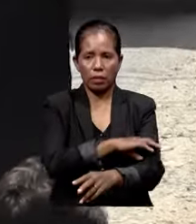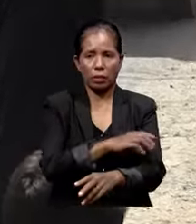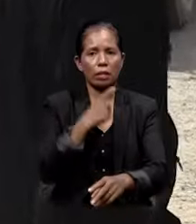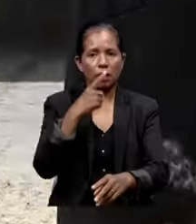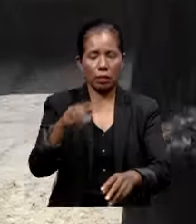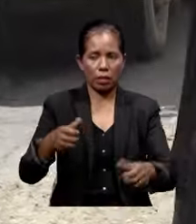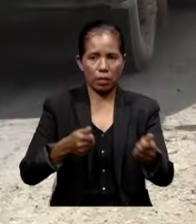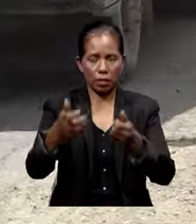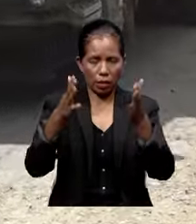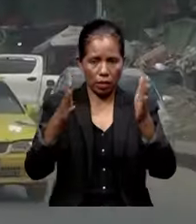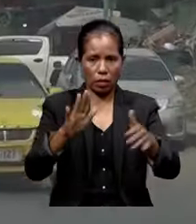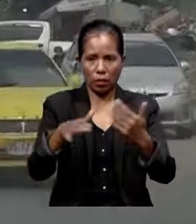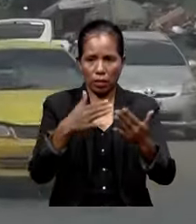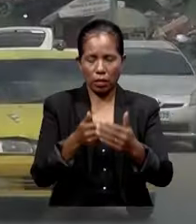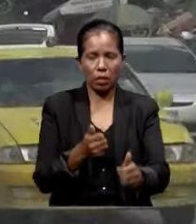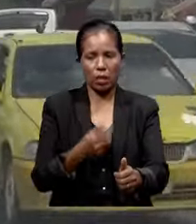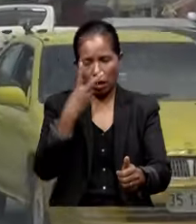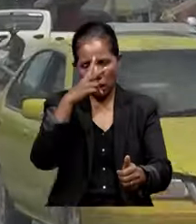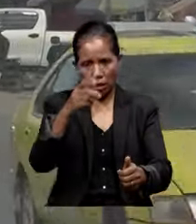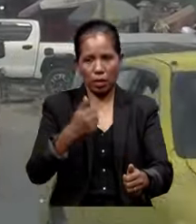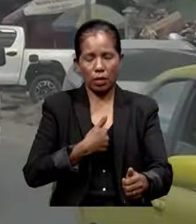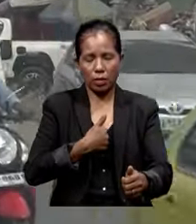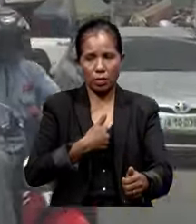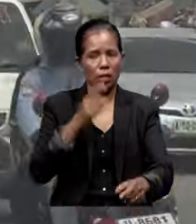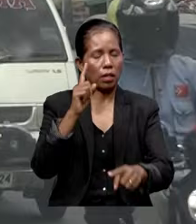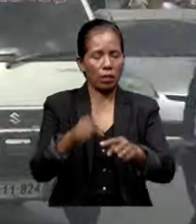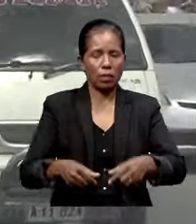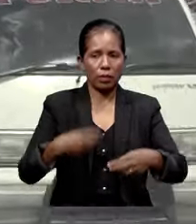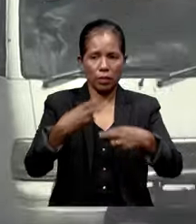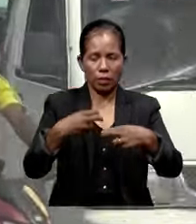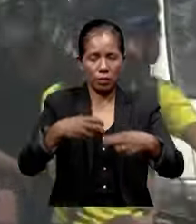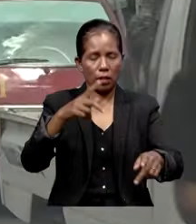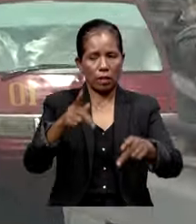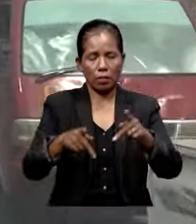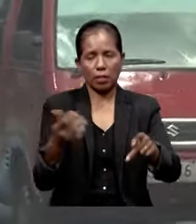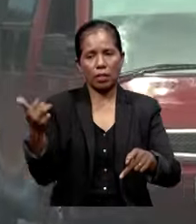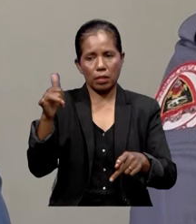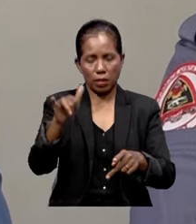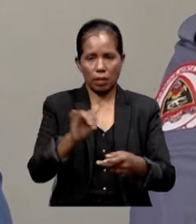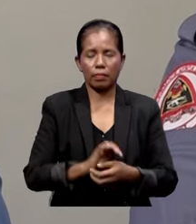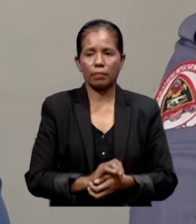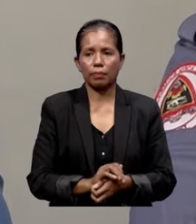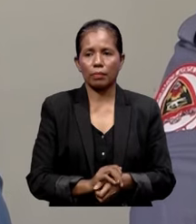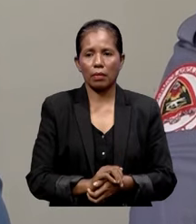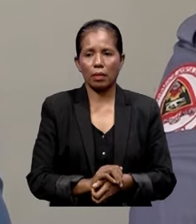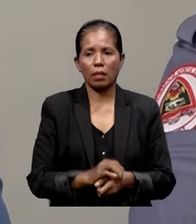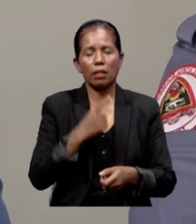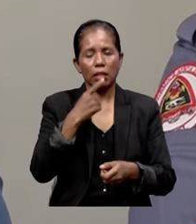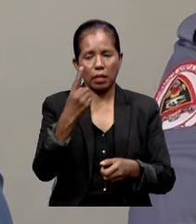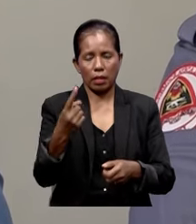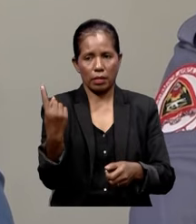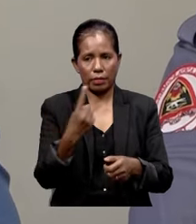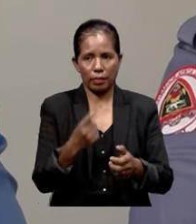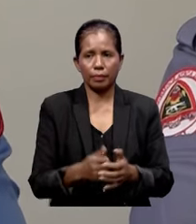avisa ba motorista Sira, a tu controla anho diak, num é labele for risco ba passageiro Sira. E tal vez já não fatem, tata